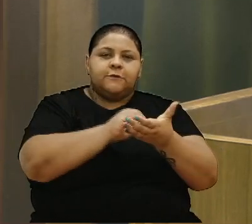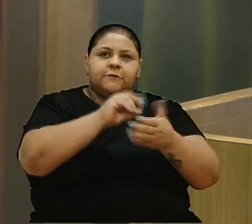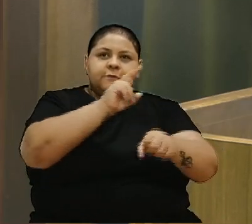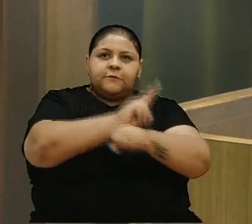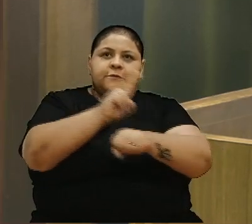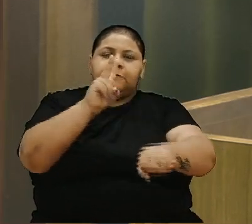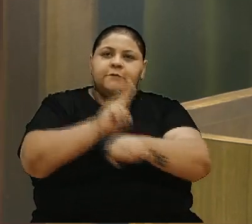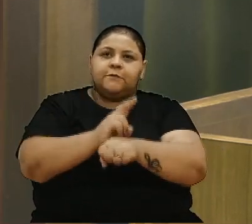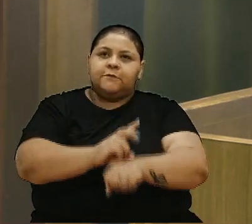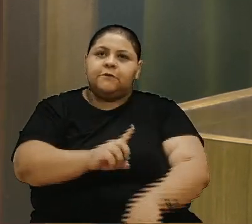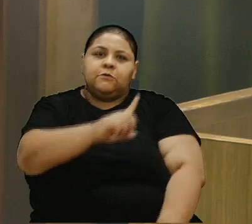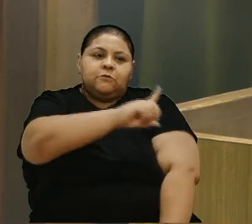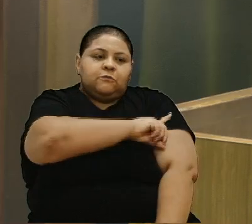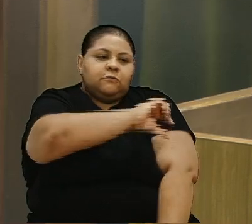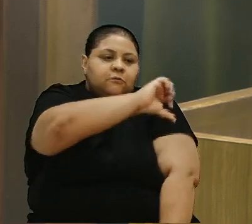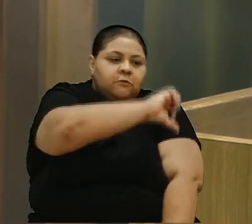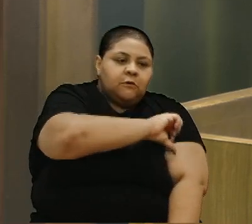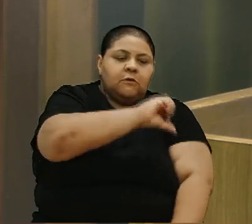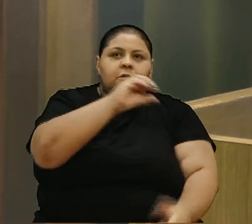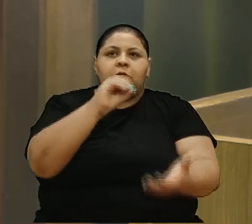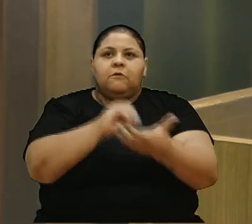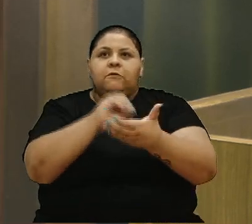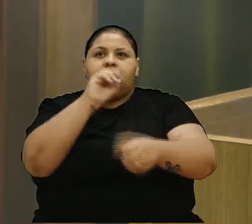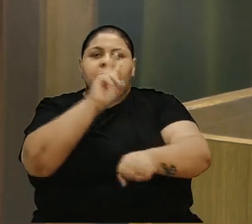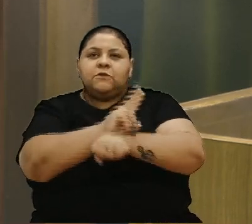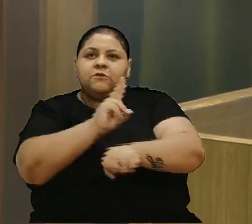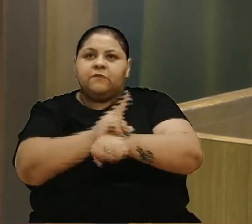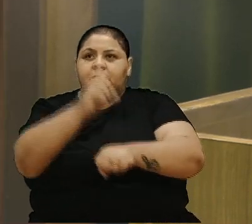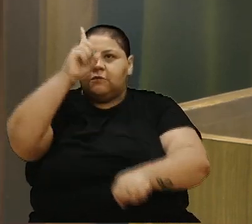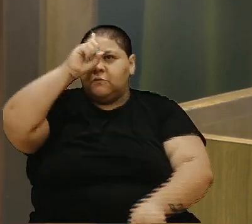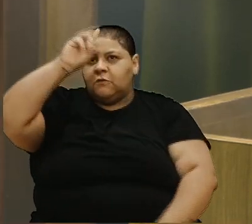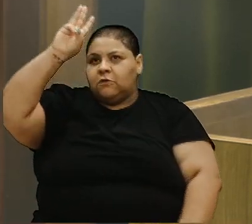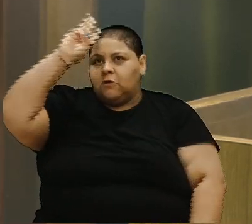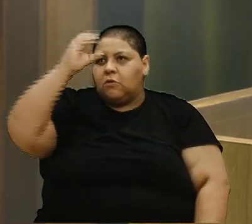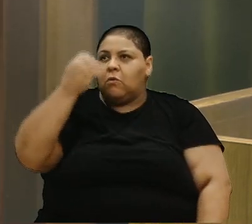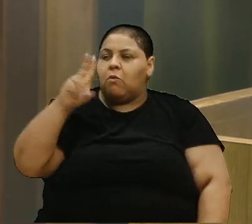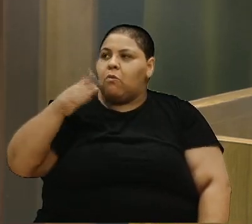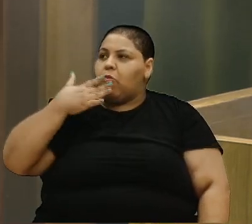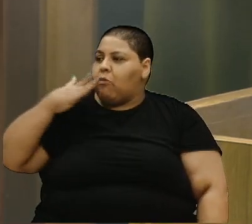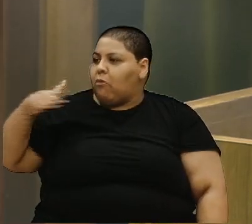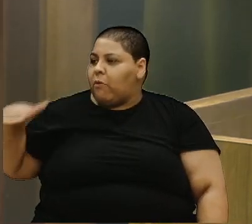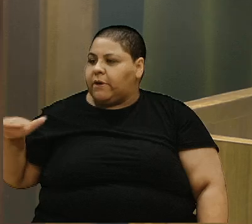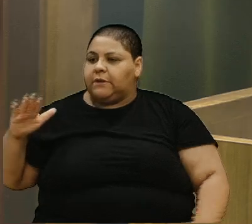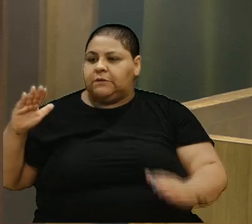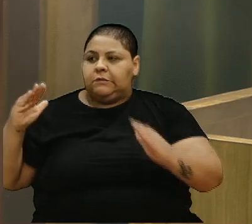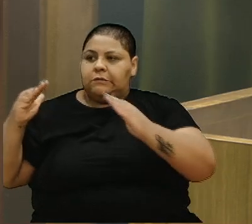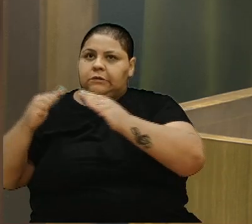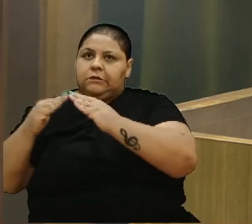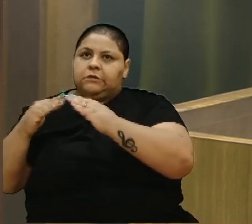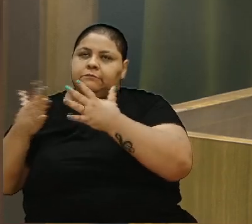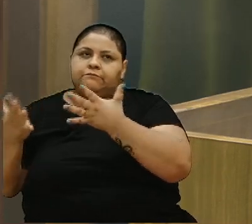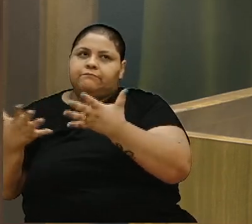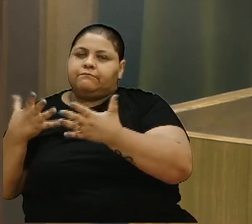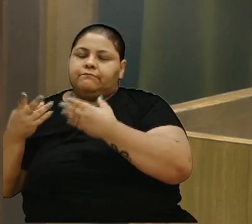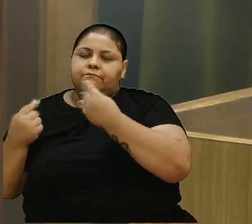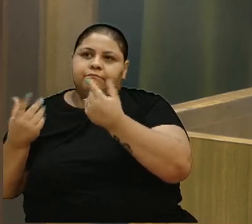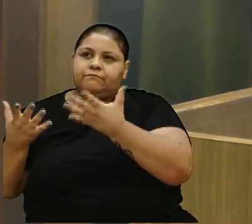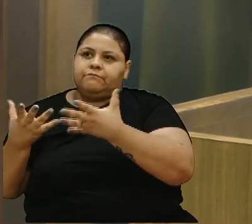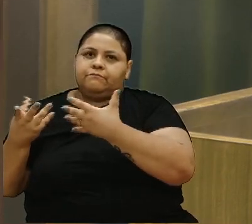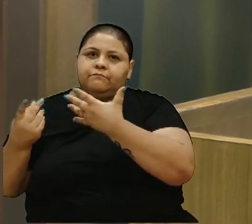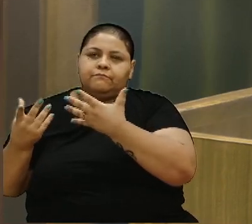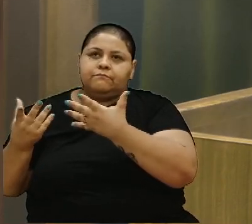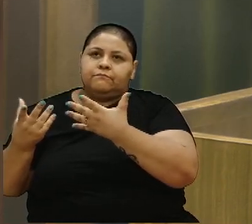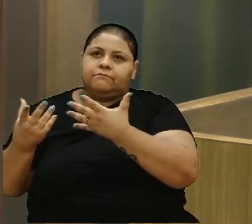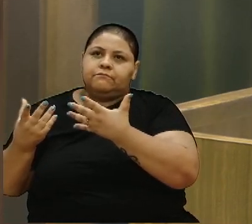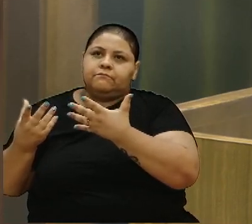ensino fundamental, de falta de vaga no ensino médio. Ou uma criança que mora lá